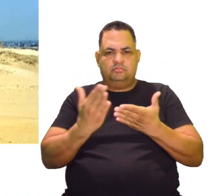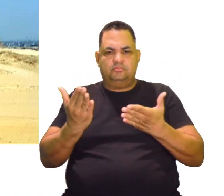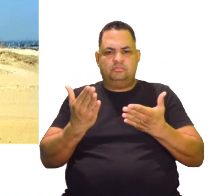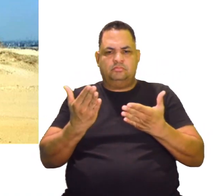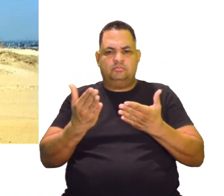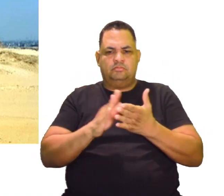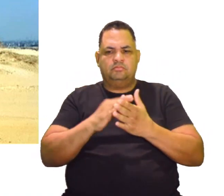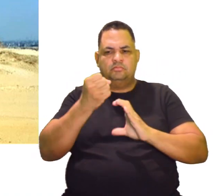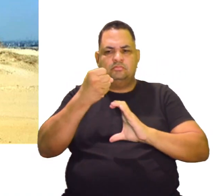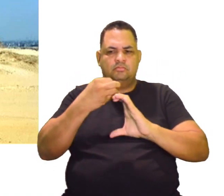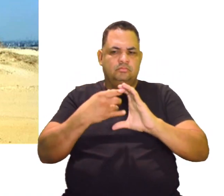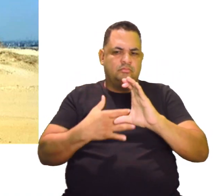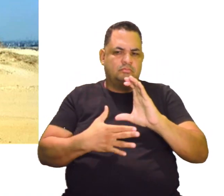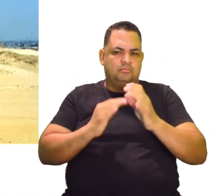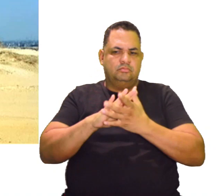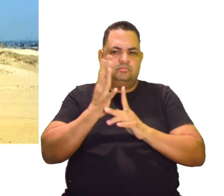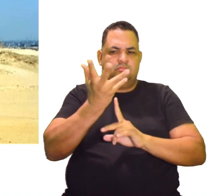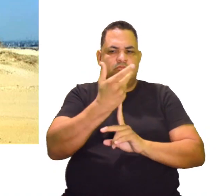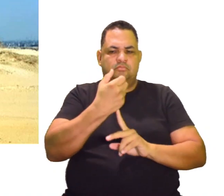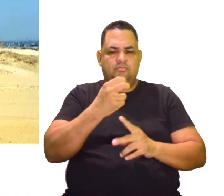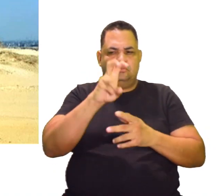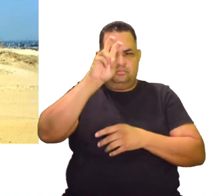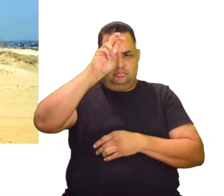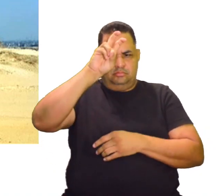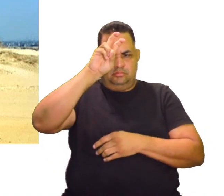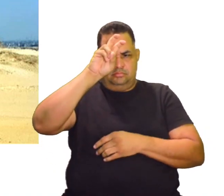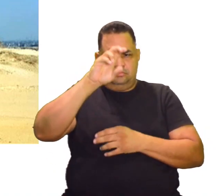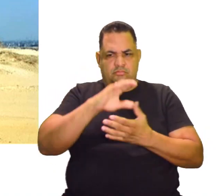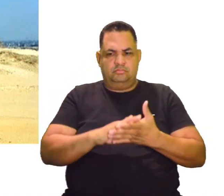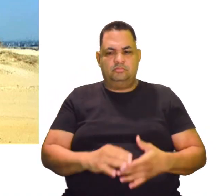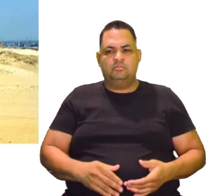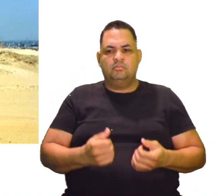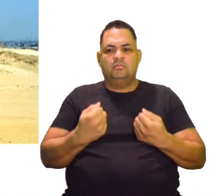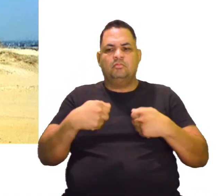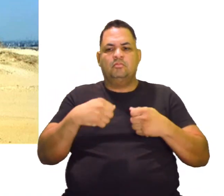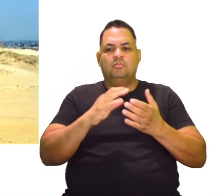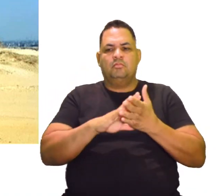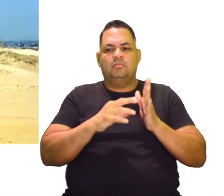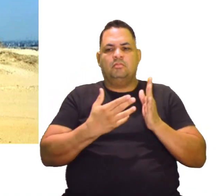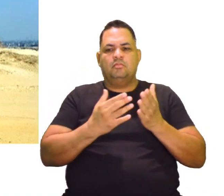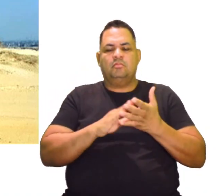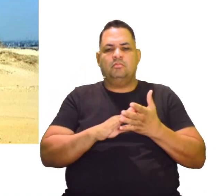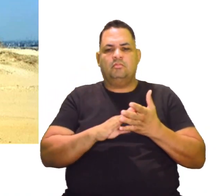essas características aí da arte egípcia, certo? Então, podemos destacar